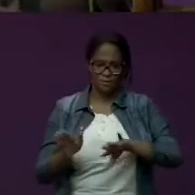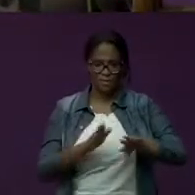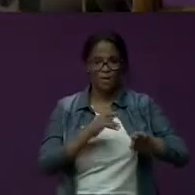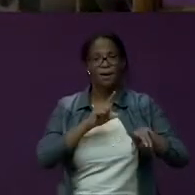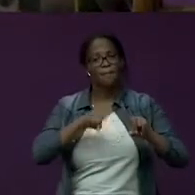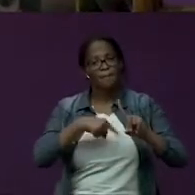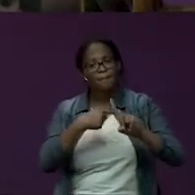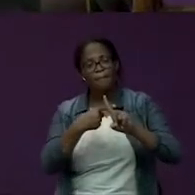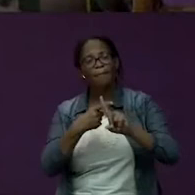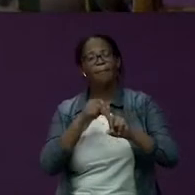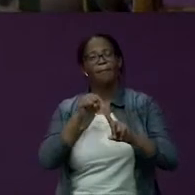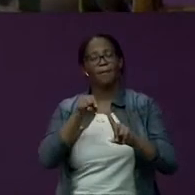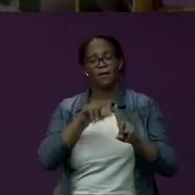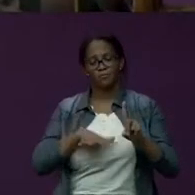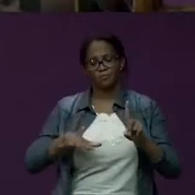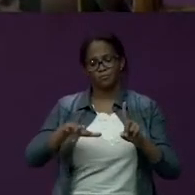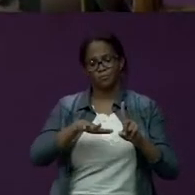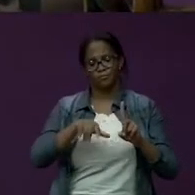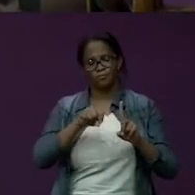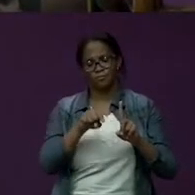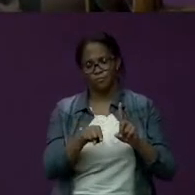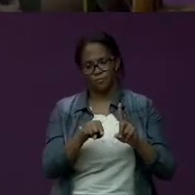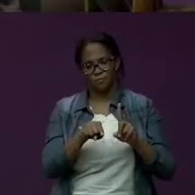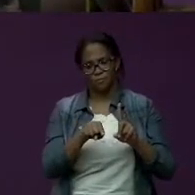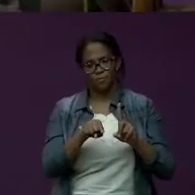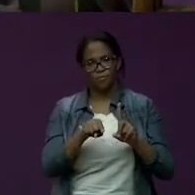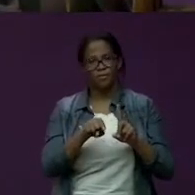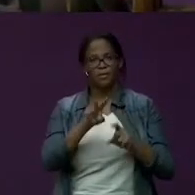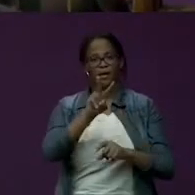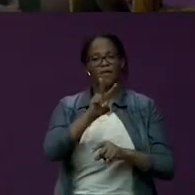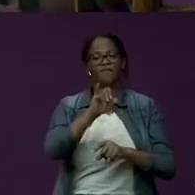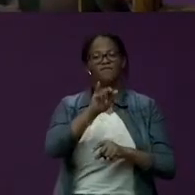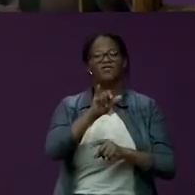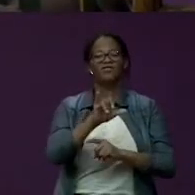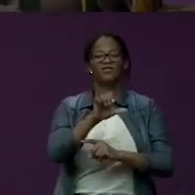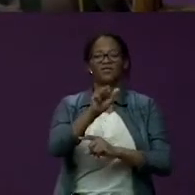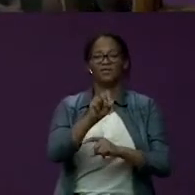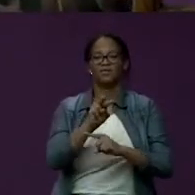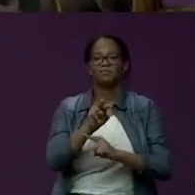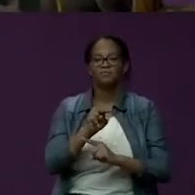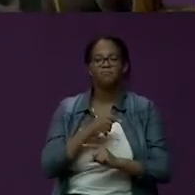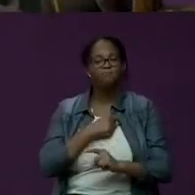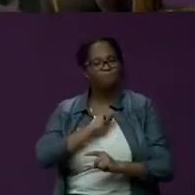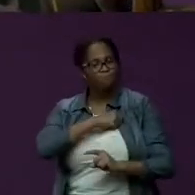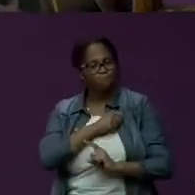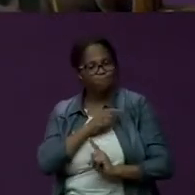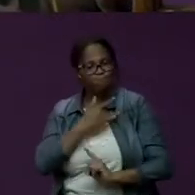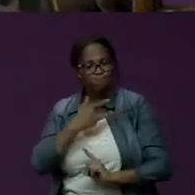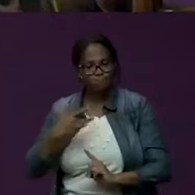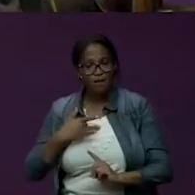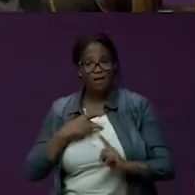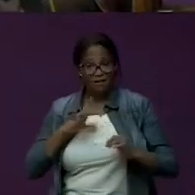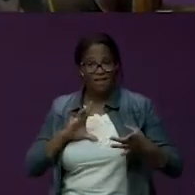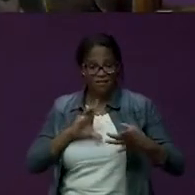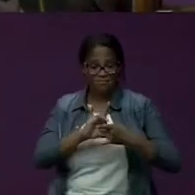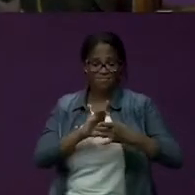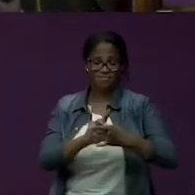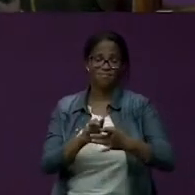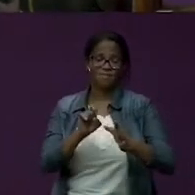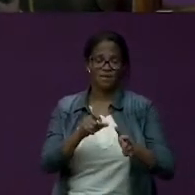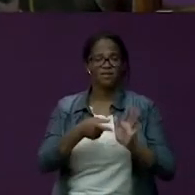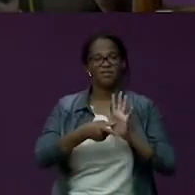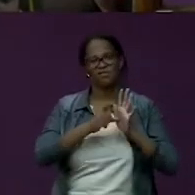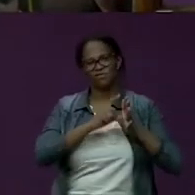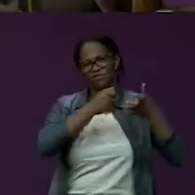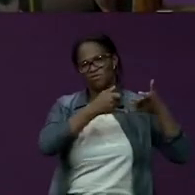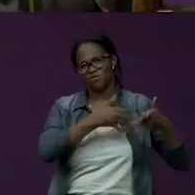conjugando isso com todo o campo também da vigilância, porque são campos conexos, né, como acho que já foi